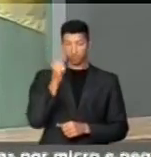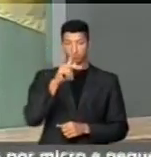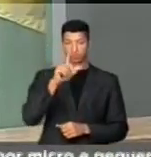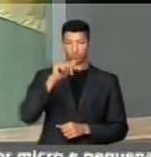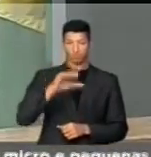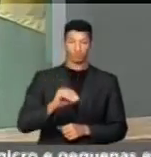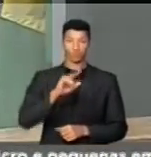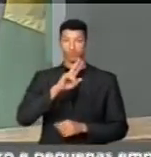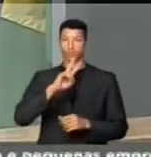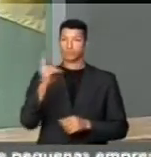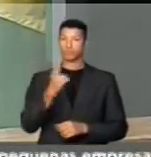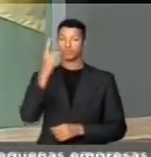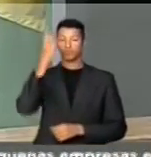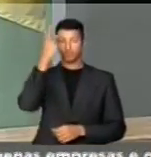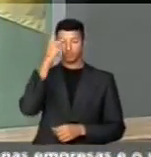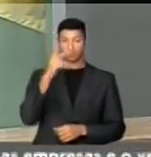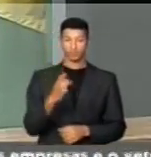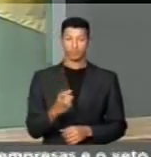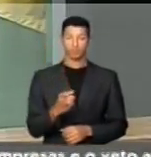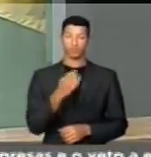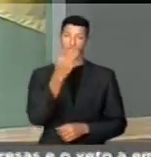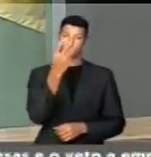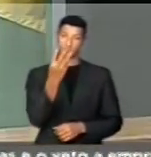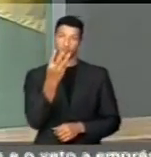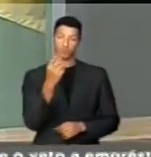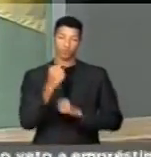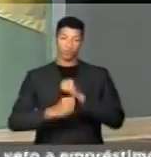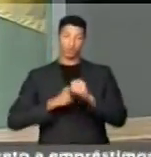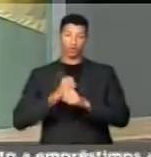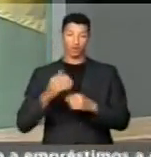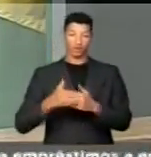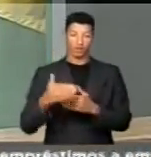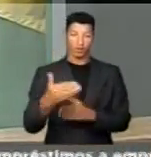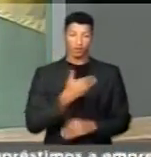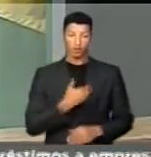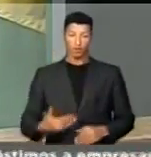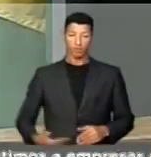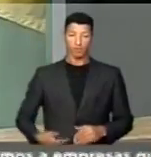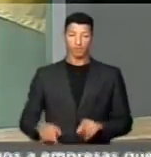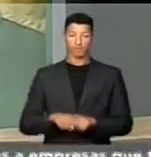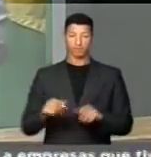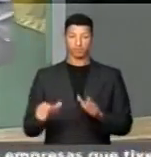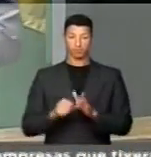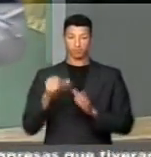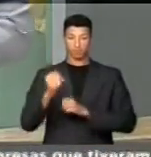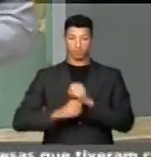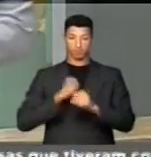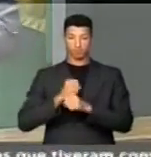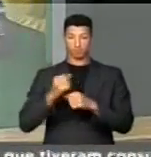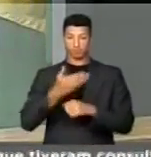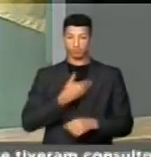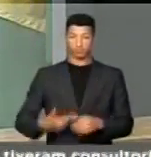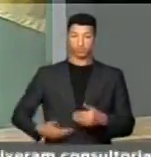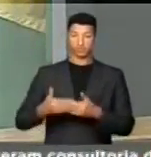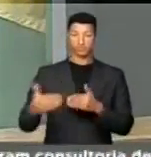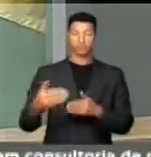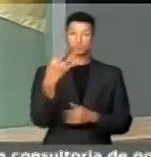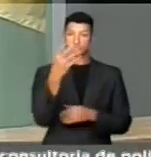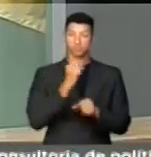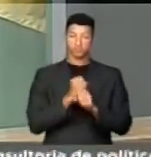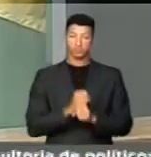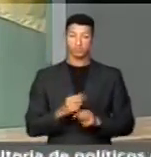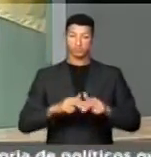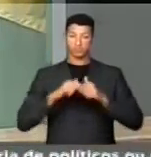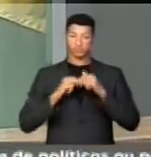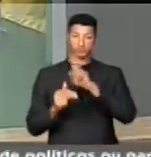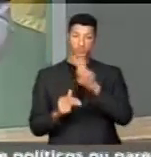plurianual, ele vale para os 3 anos seguintes do governo e o primeiro ano do governo subsequente, portanto são 4 anos, por